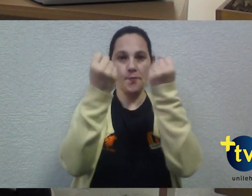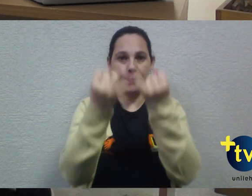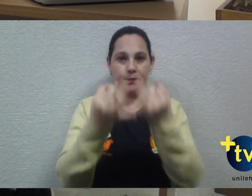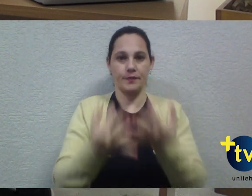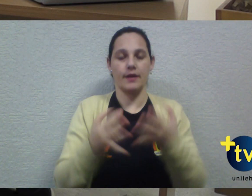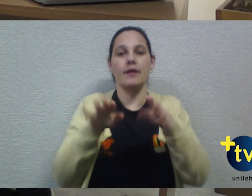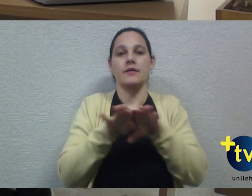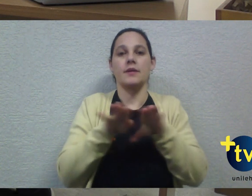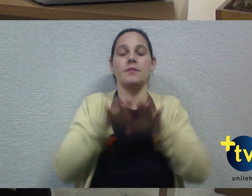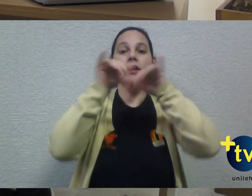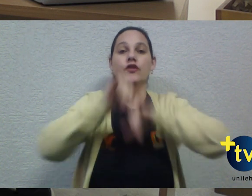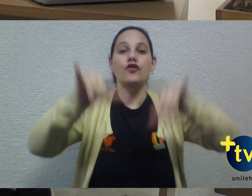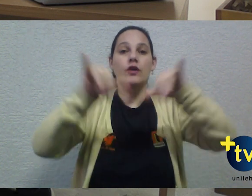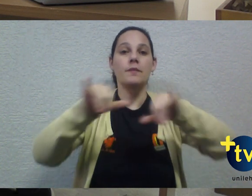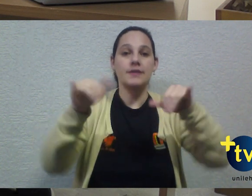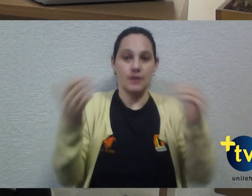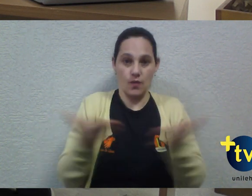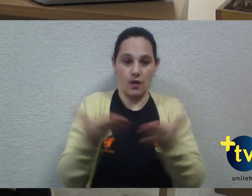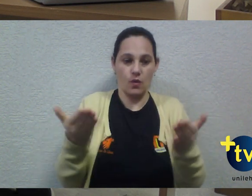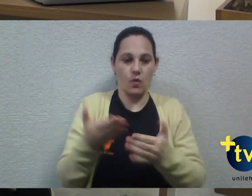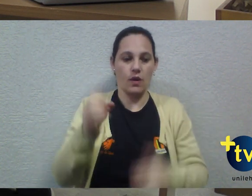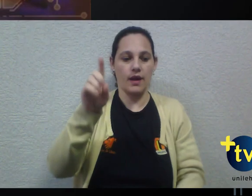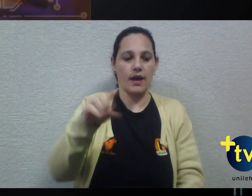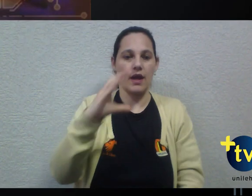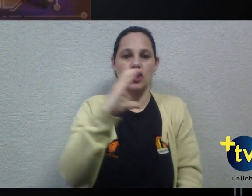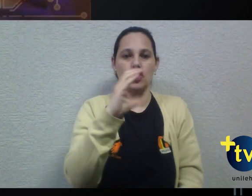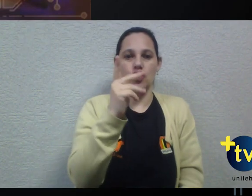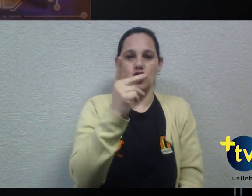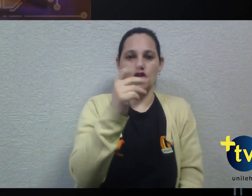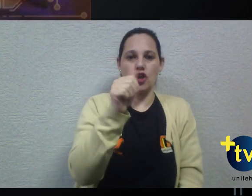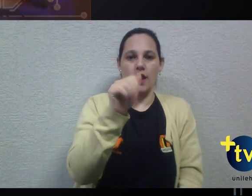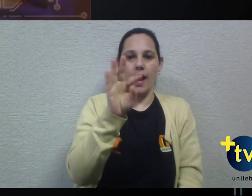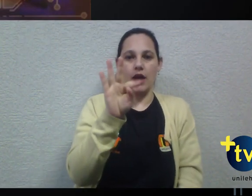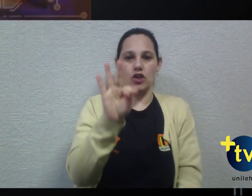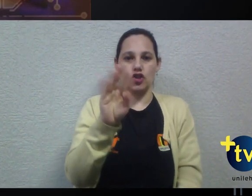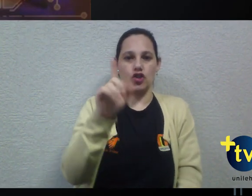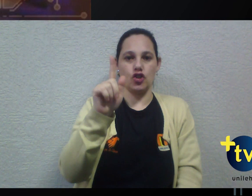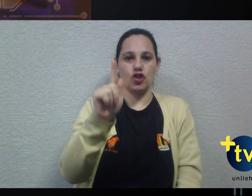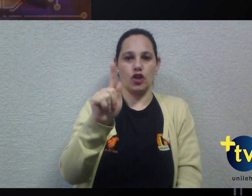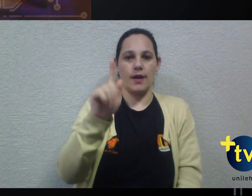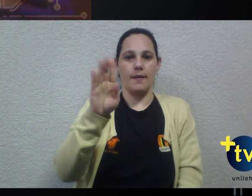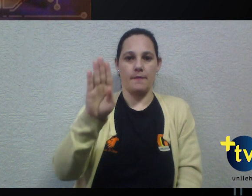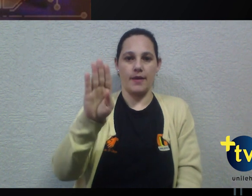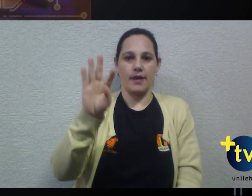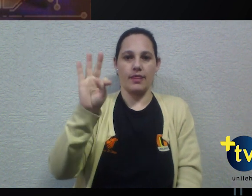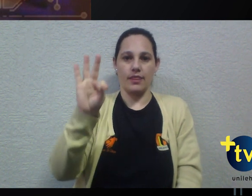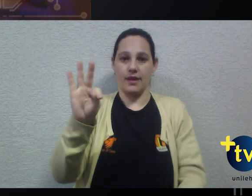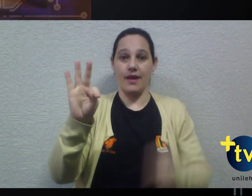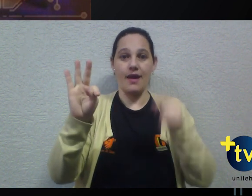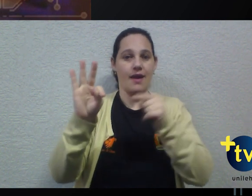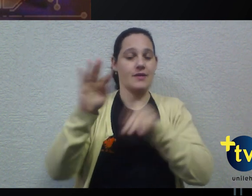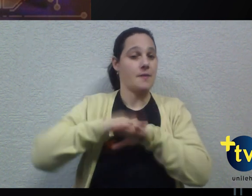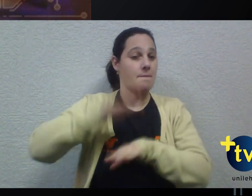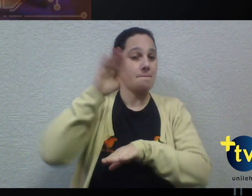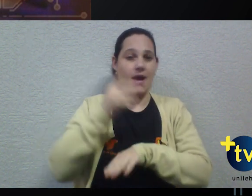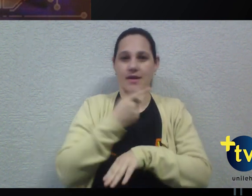Que vou passar um dado recente, que o ChatGPT, uma das ferramentas mais faladas dentro desse